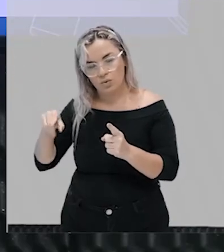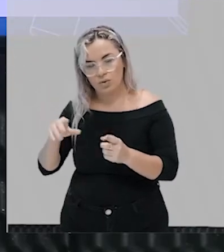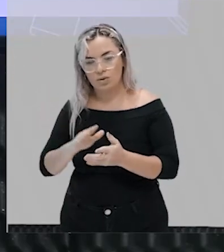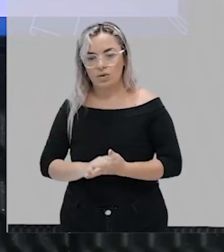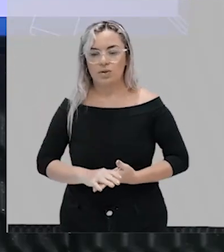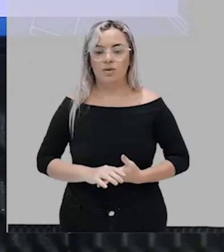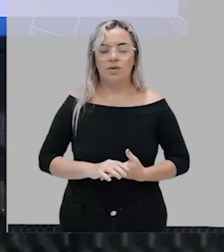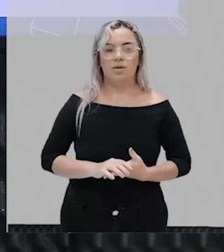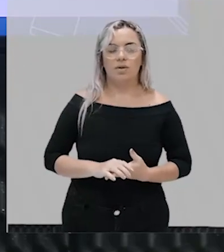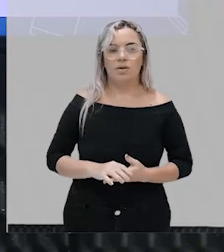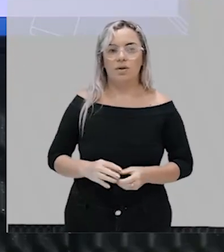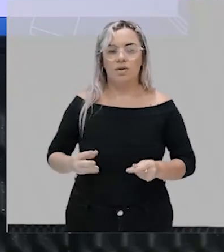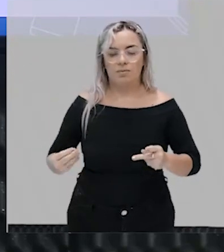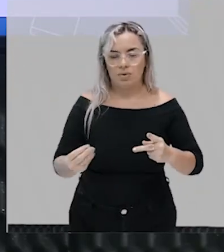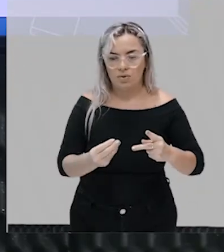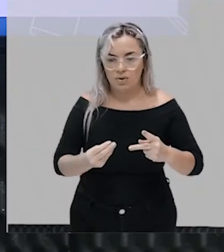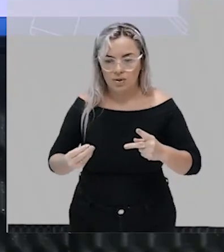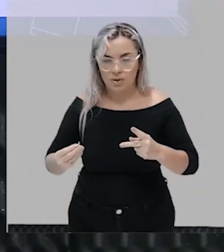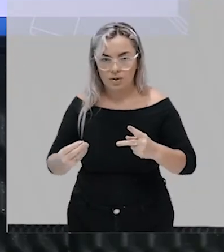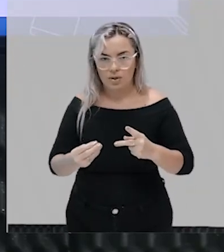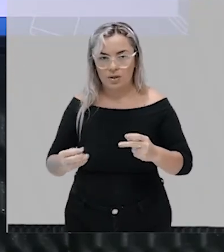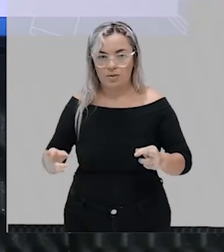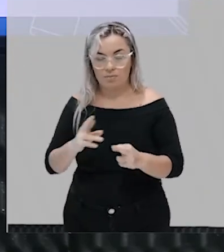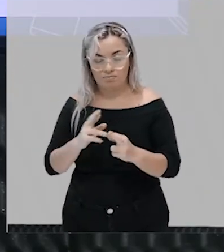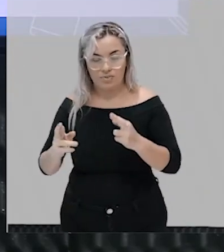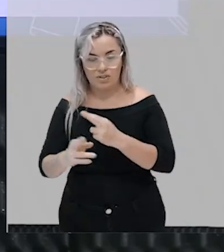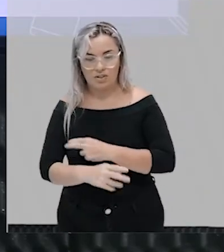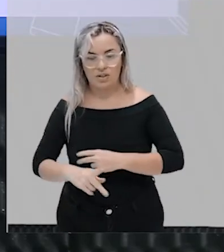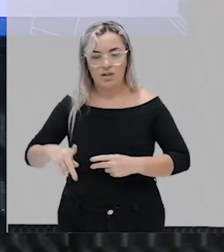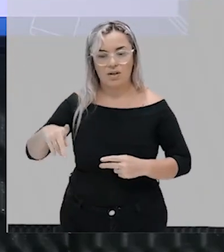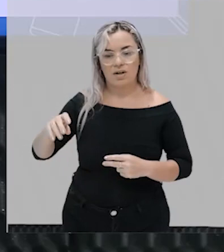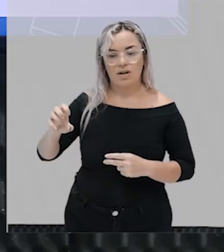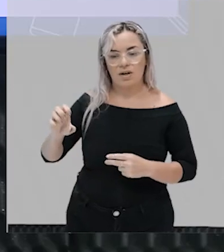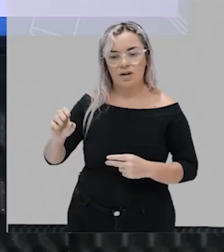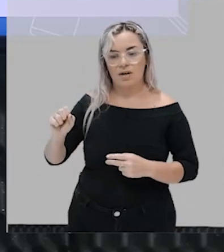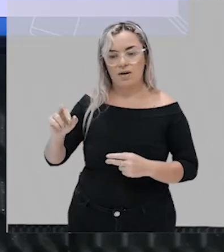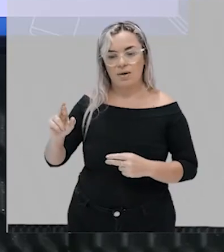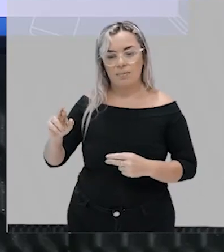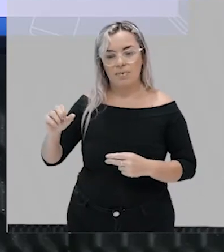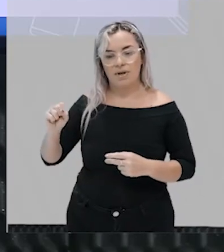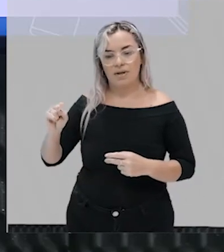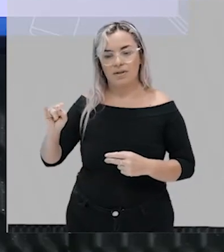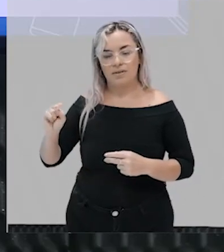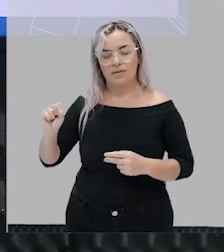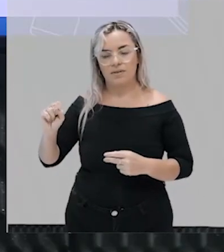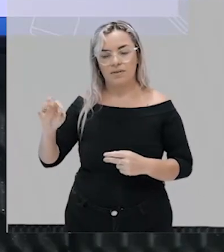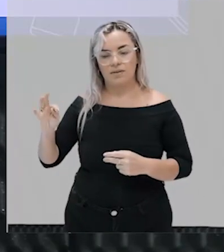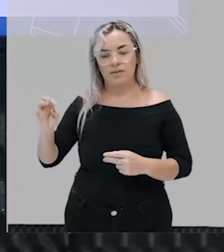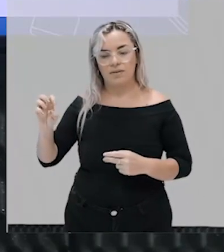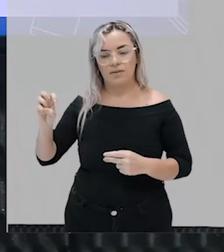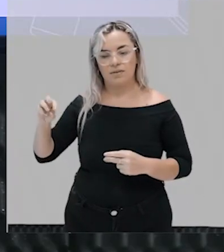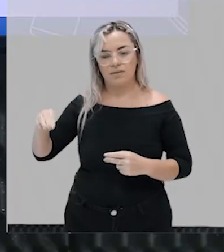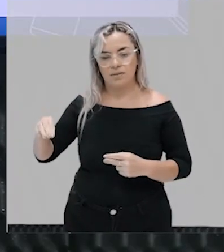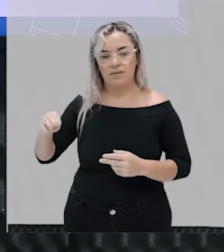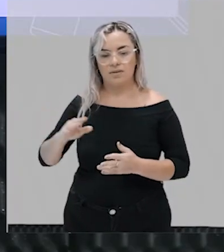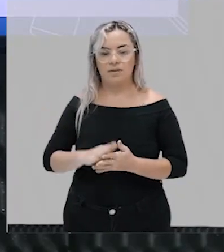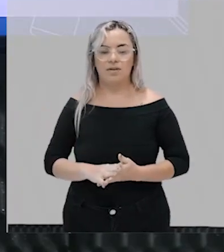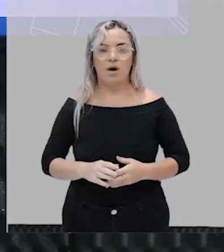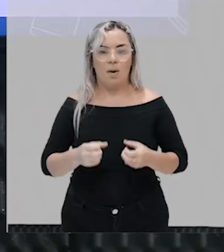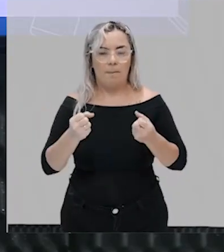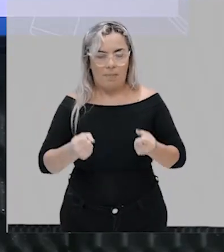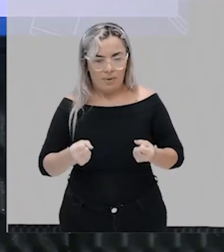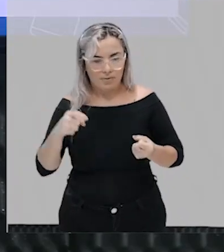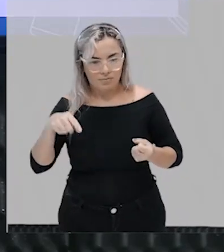bom? Plural. E aqui, ó, os defensivos do tipo fosforado possuem a mesma coisa da letra D, tá